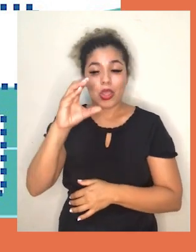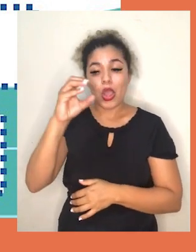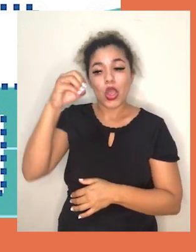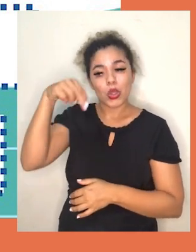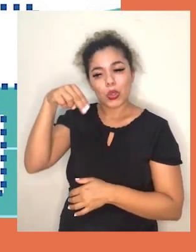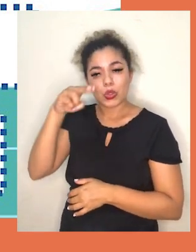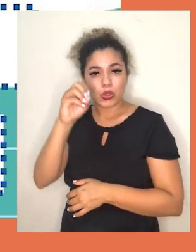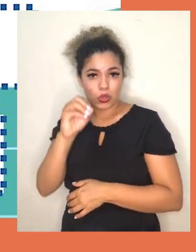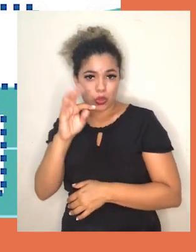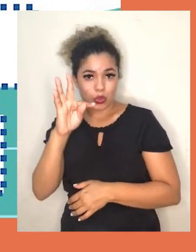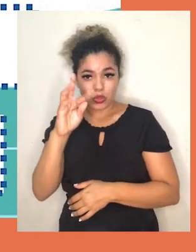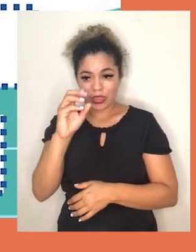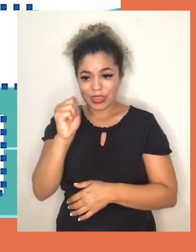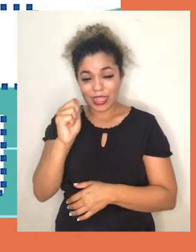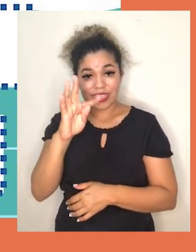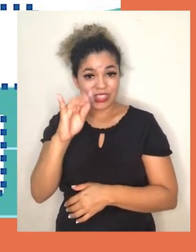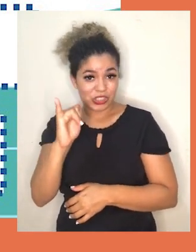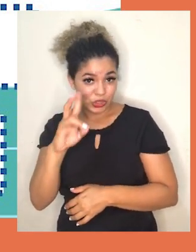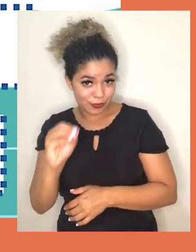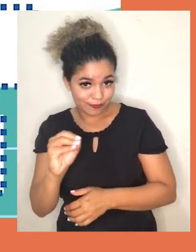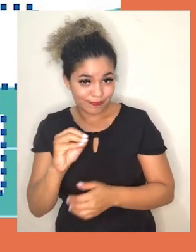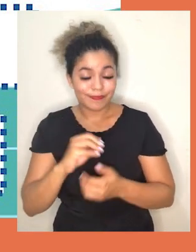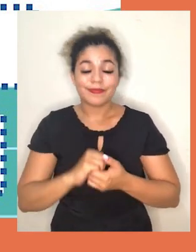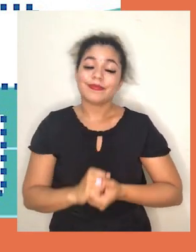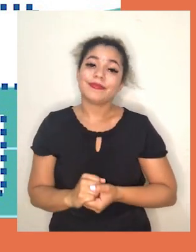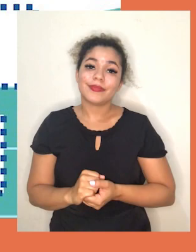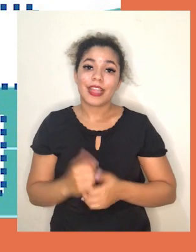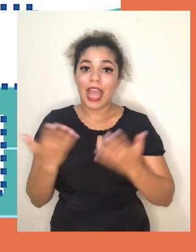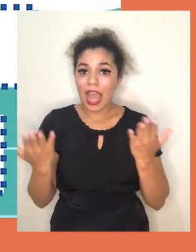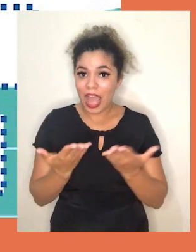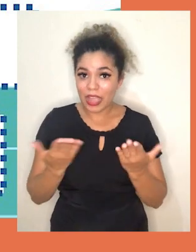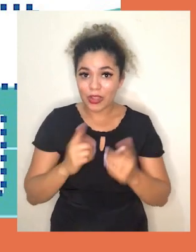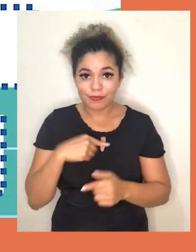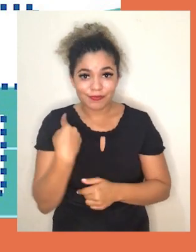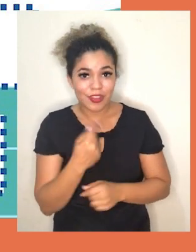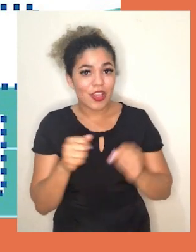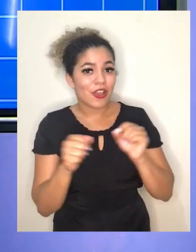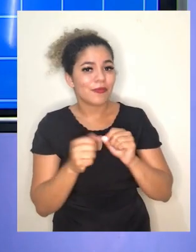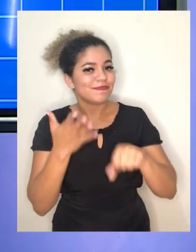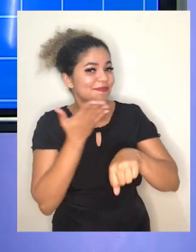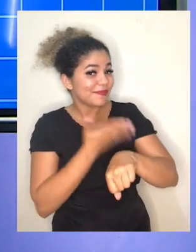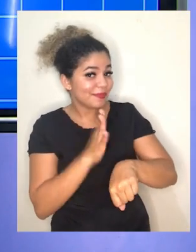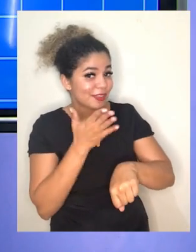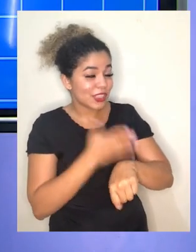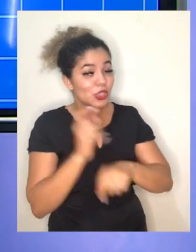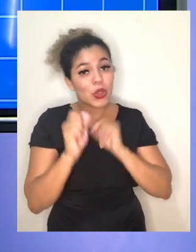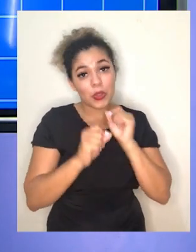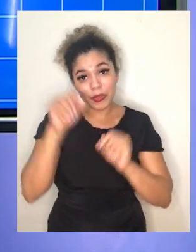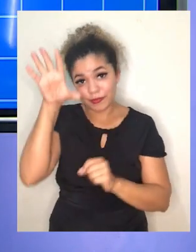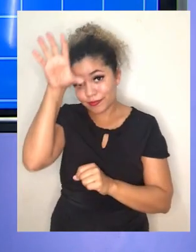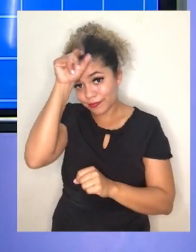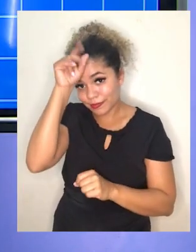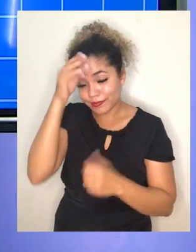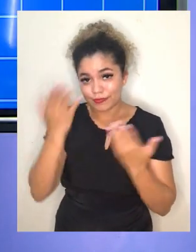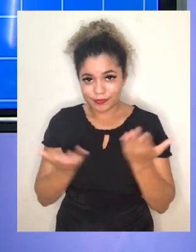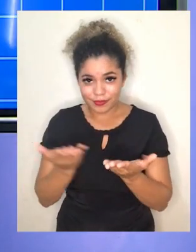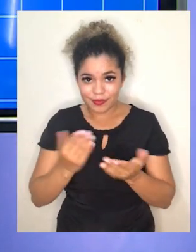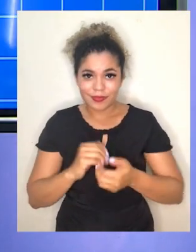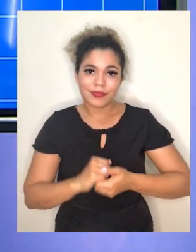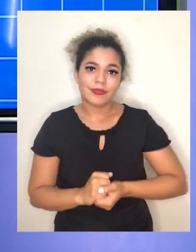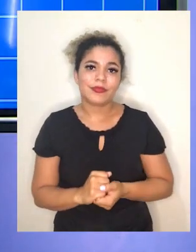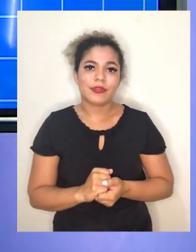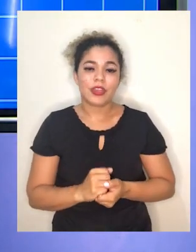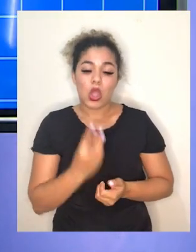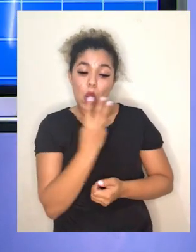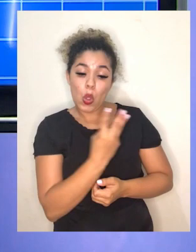sentido figurado das palavras. Agora, a gente vai praticar o que nós acabamos de